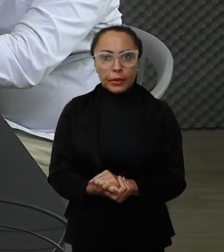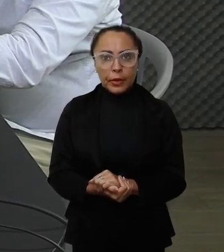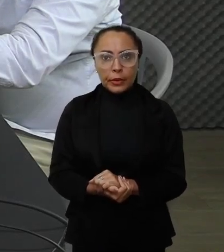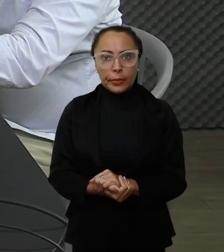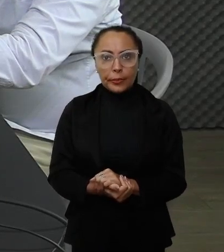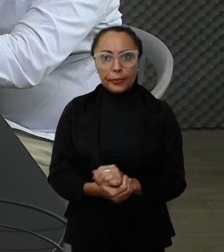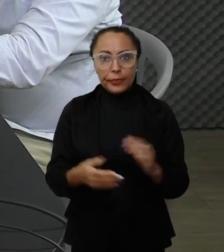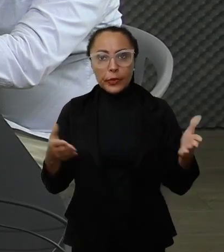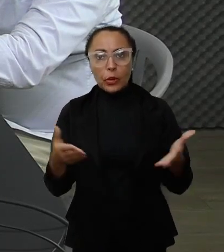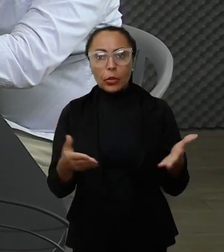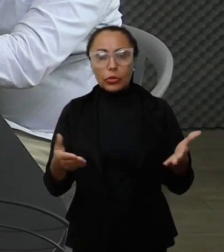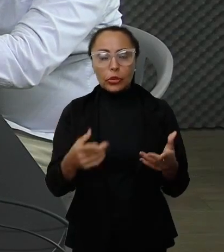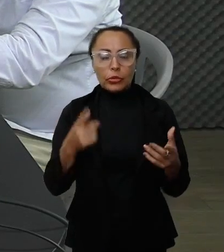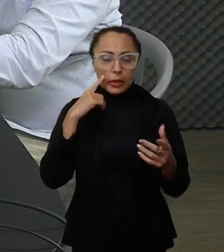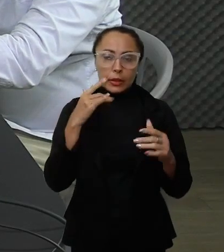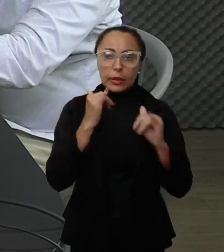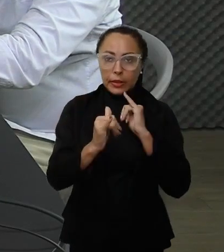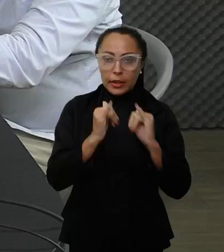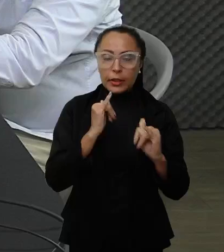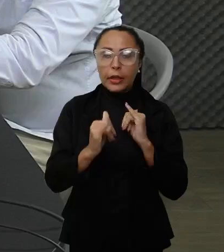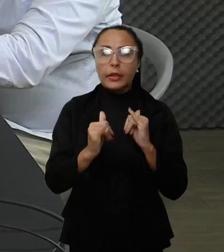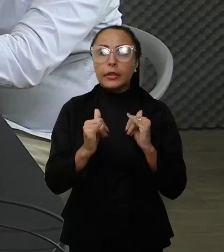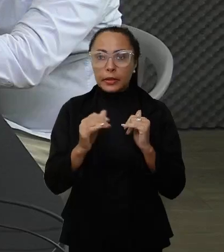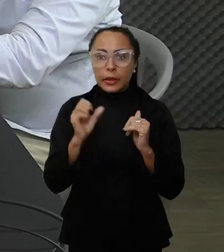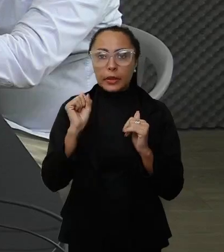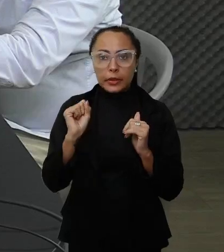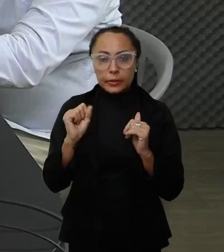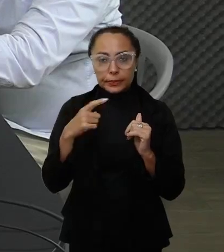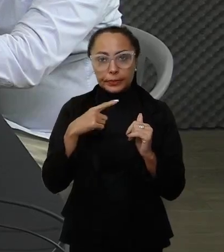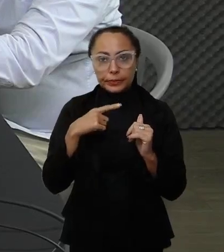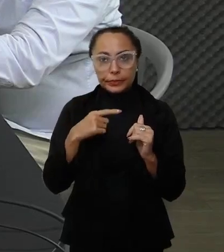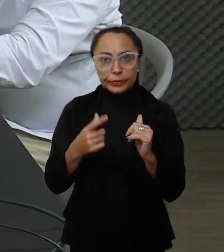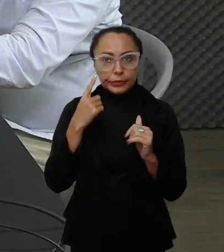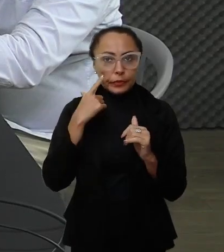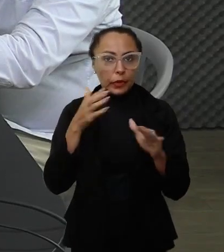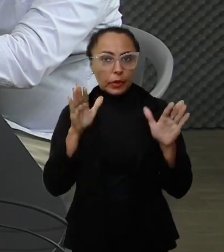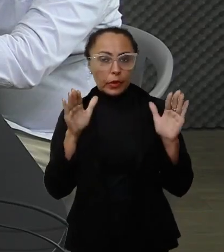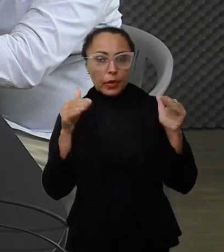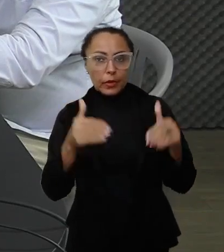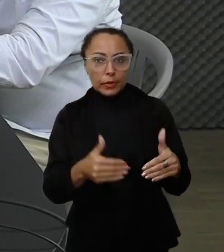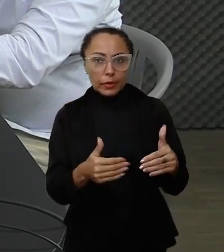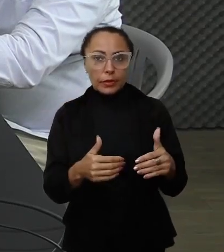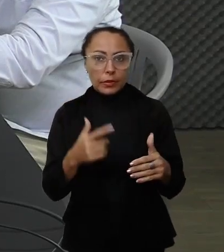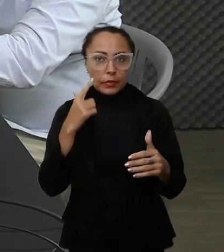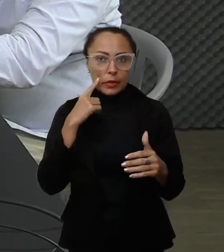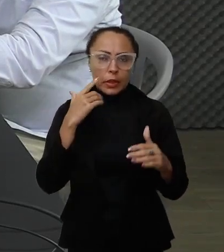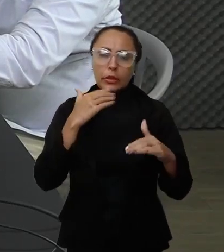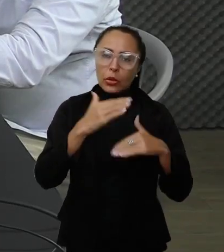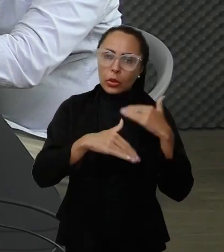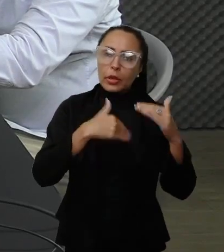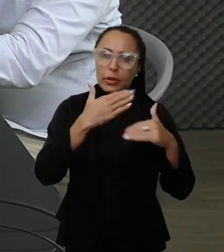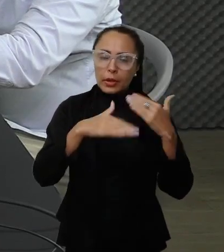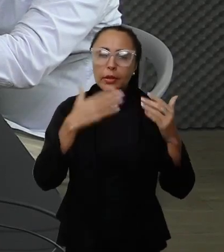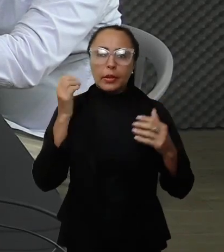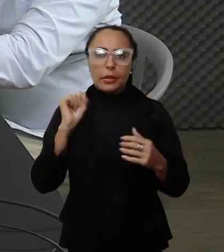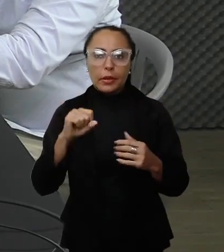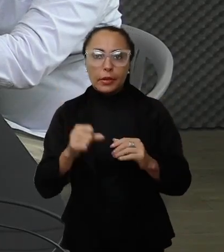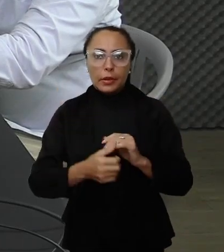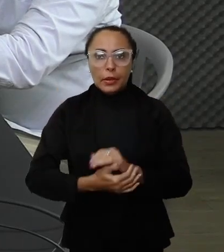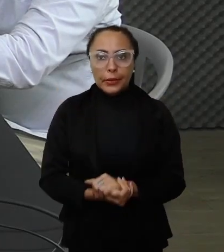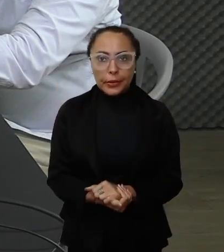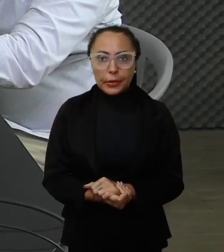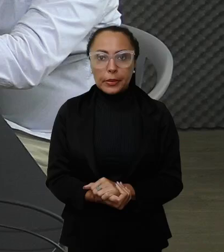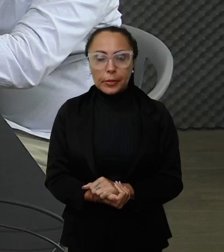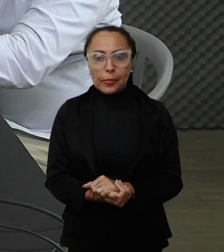Hoje a gente tem o advento da internet, que domina e vai, é só crescente, é uma coisa sem